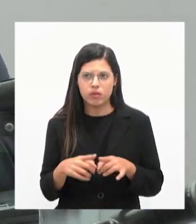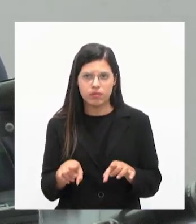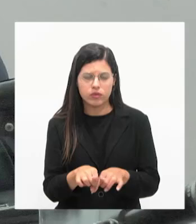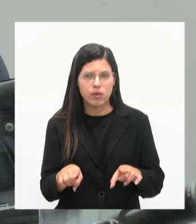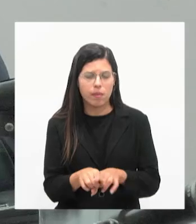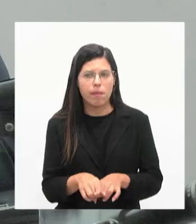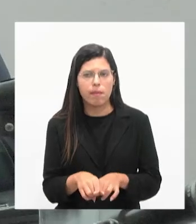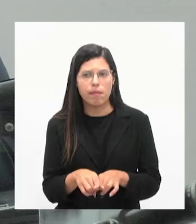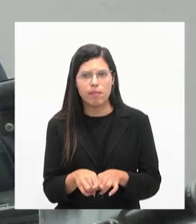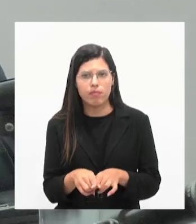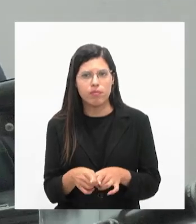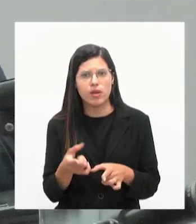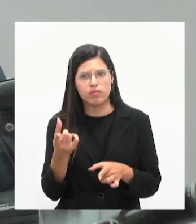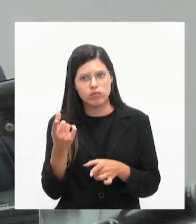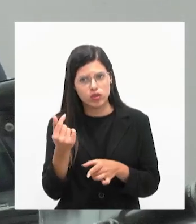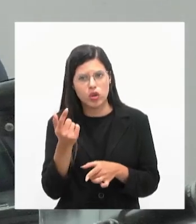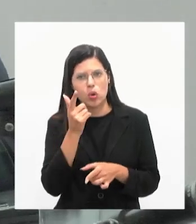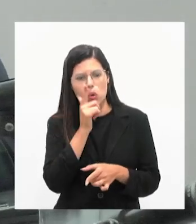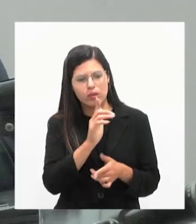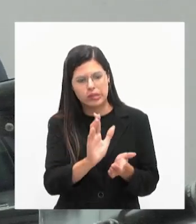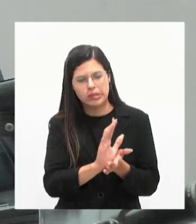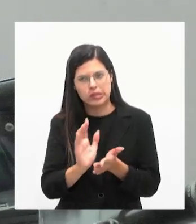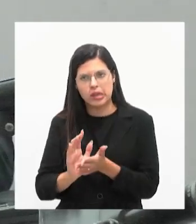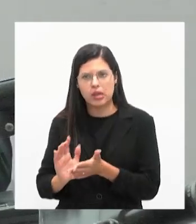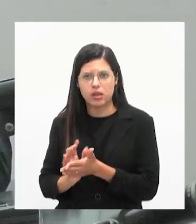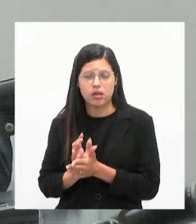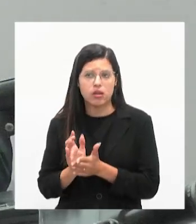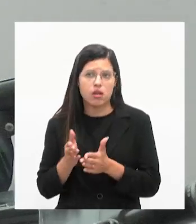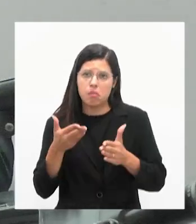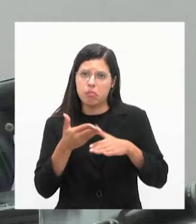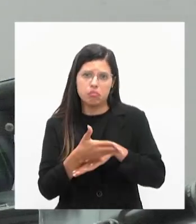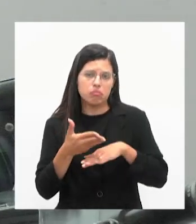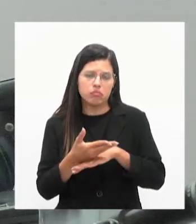dá volume para a empresa de reboque e faz parte desse grande